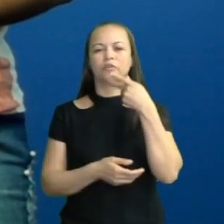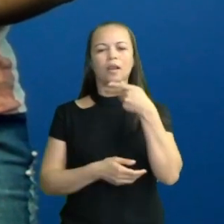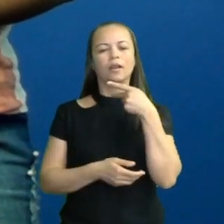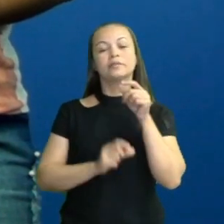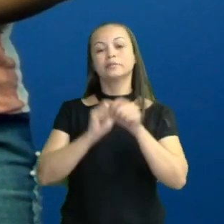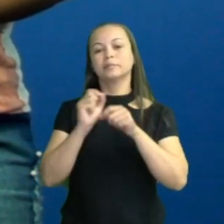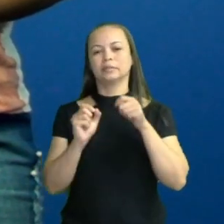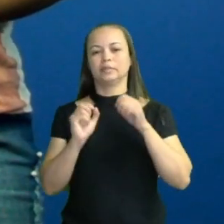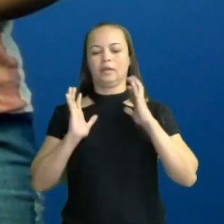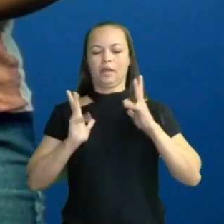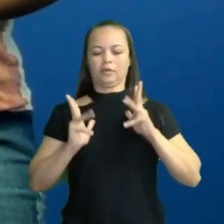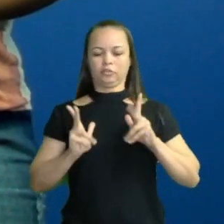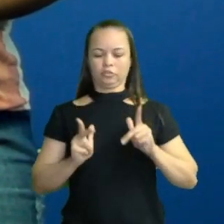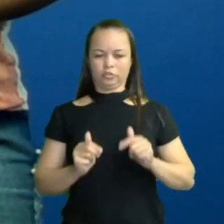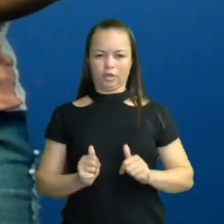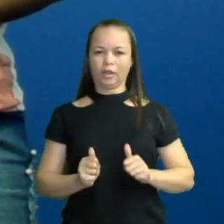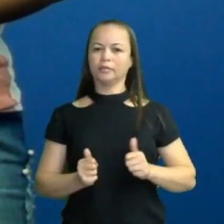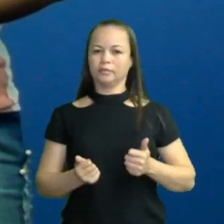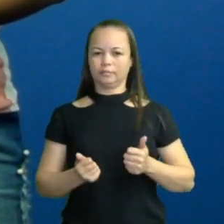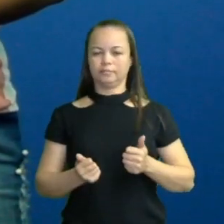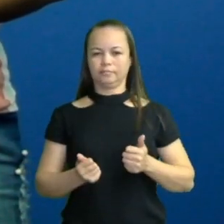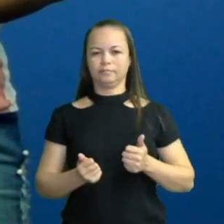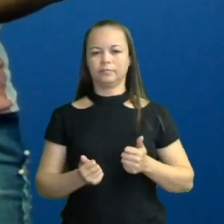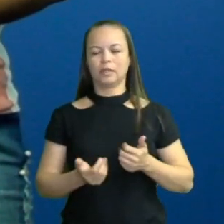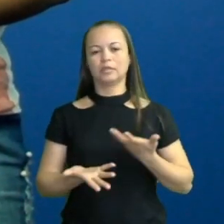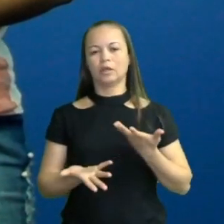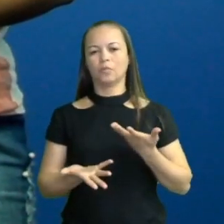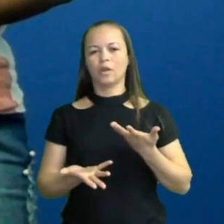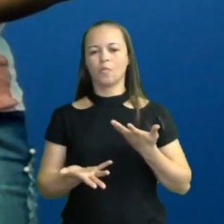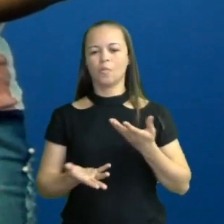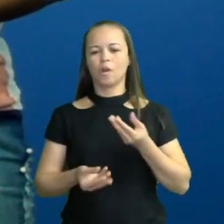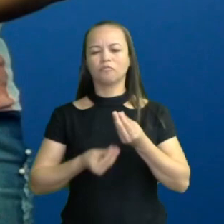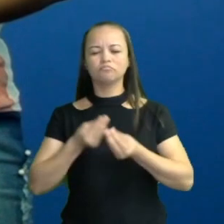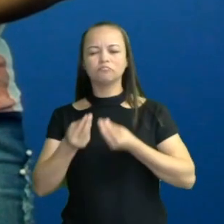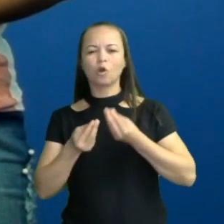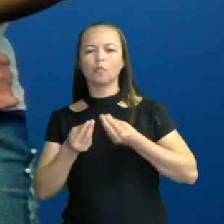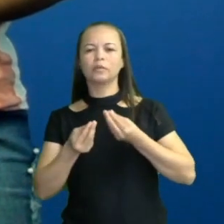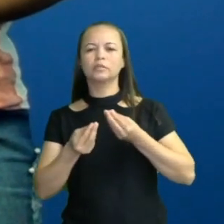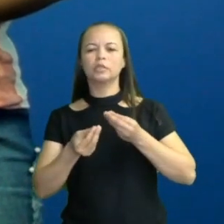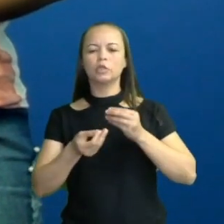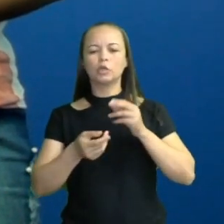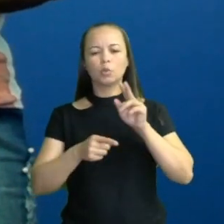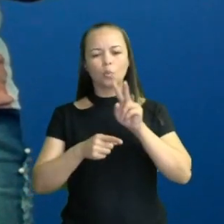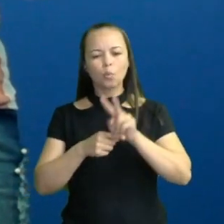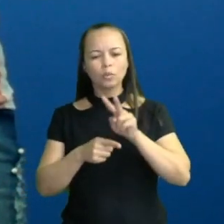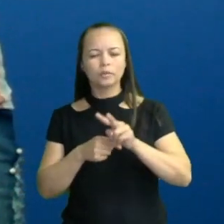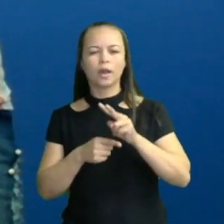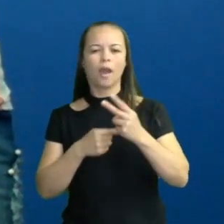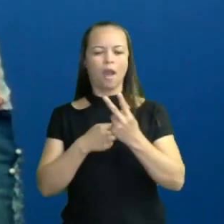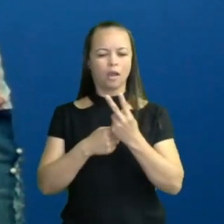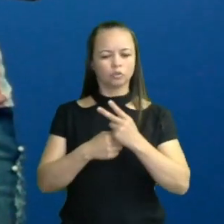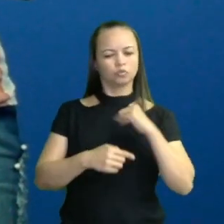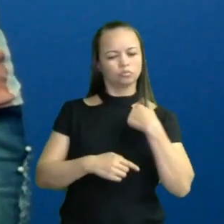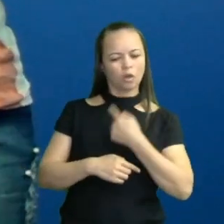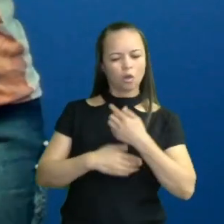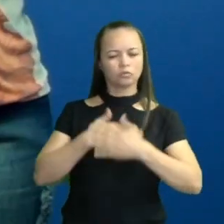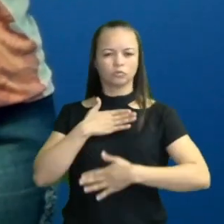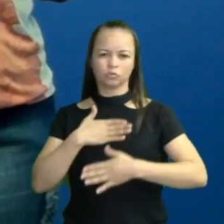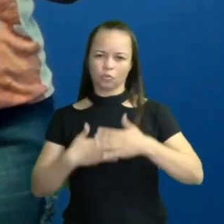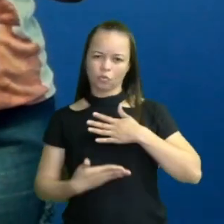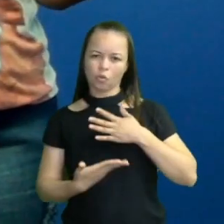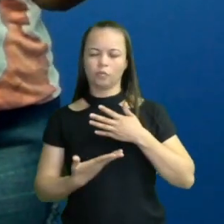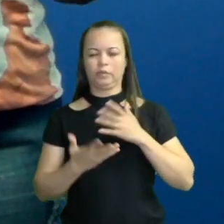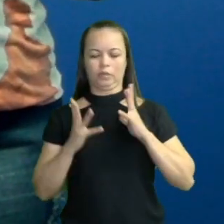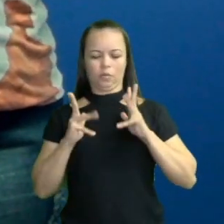uma forma de cuidarmos do nosso corpo. Isso mesmo, a higiene nos permite cuidar de